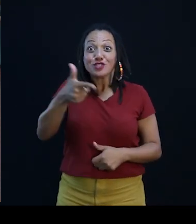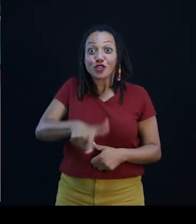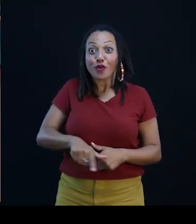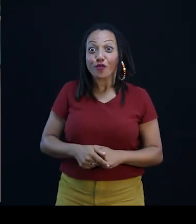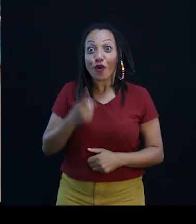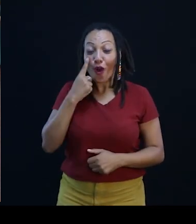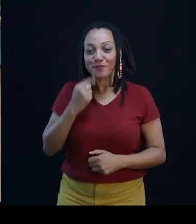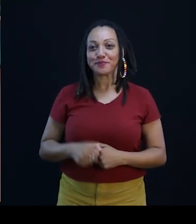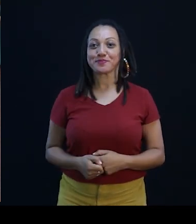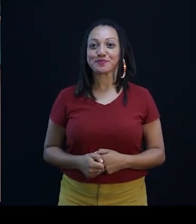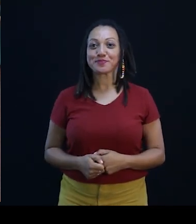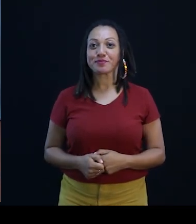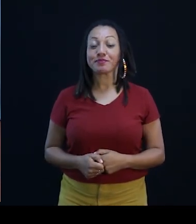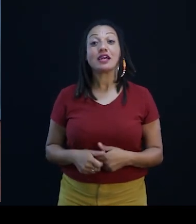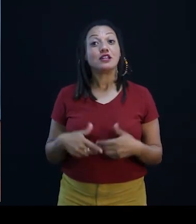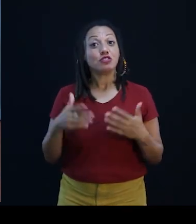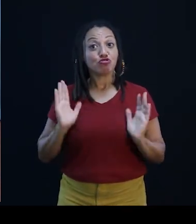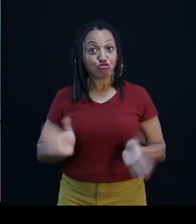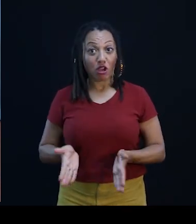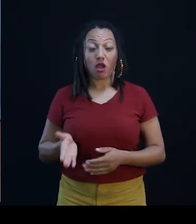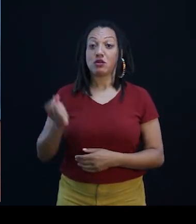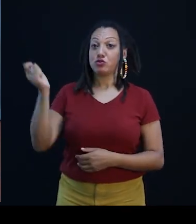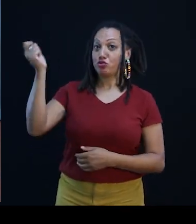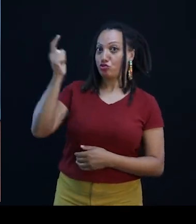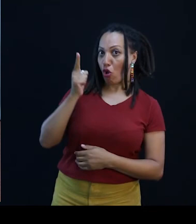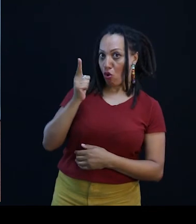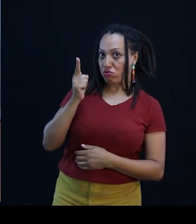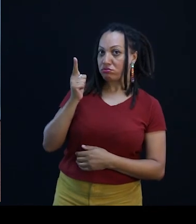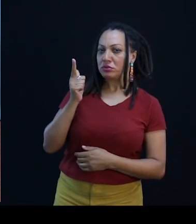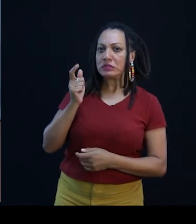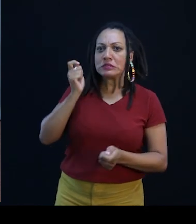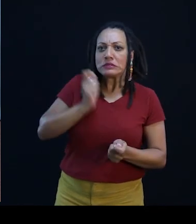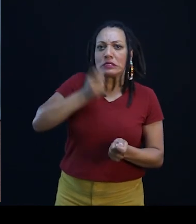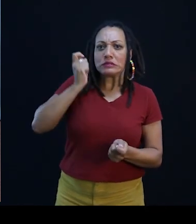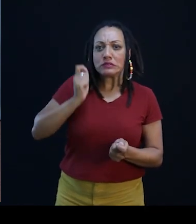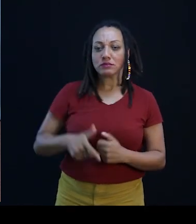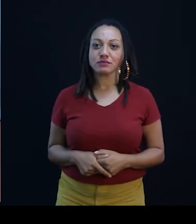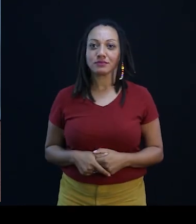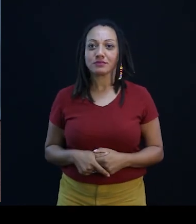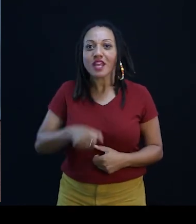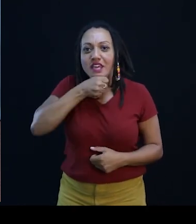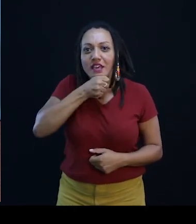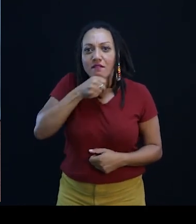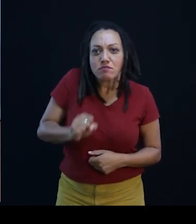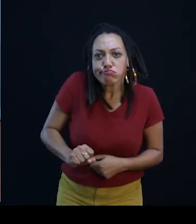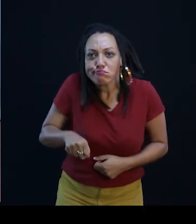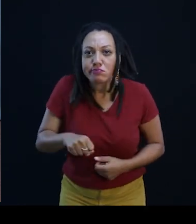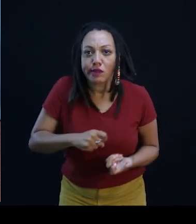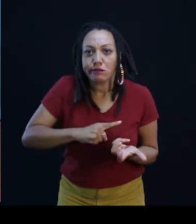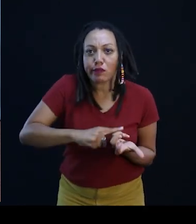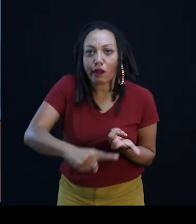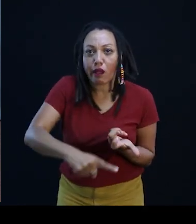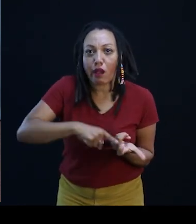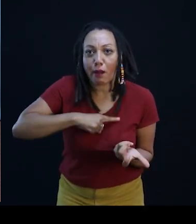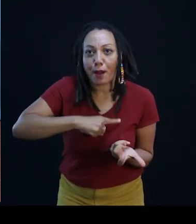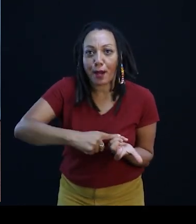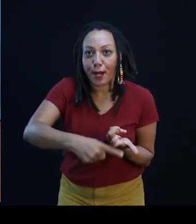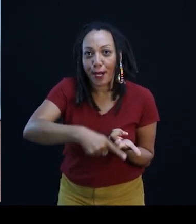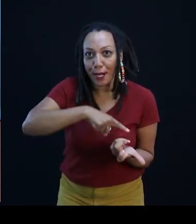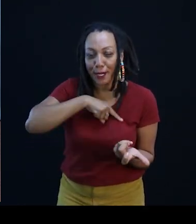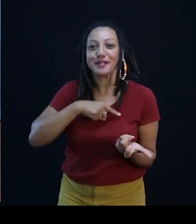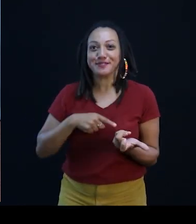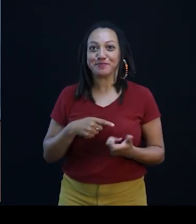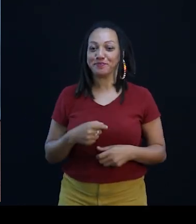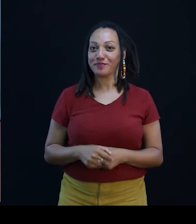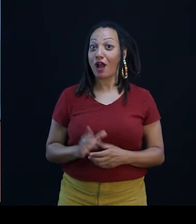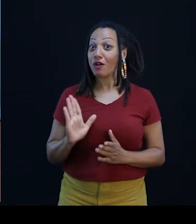Sim. Então vamos de novo, do sol. Então a gente já tem o nosso sol. E a nossa velhinha. Boa. Então